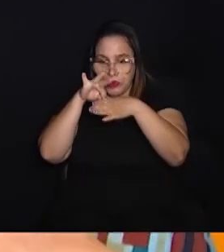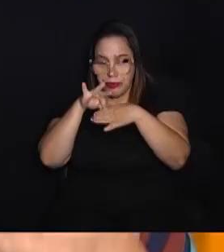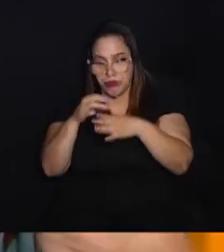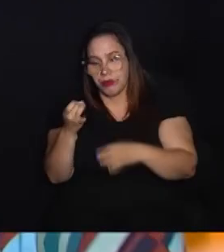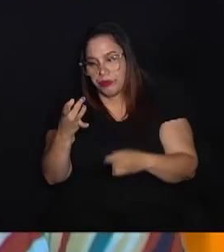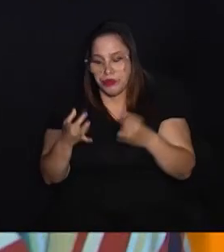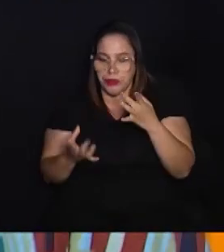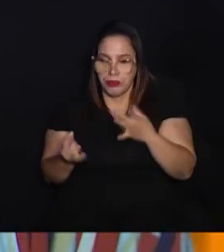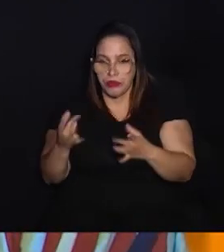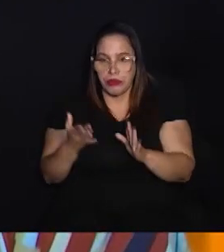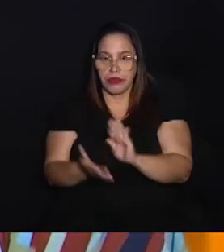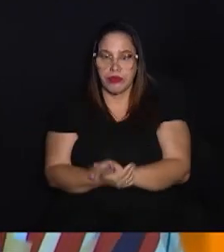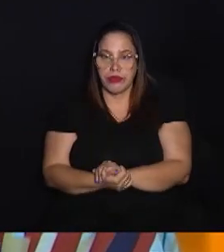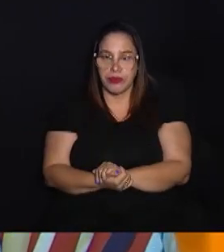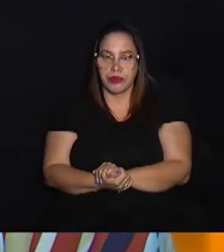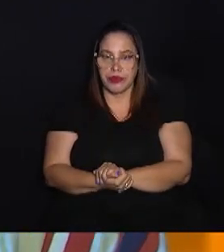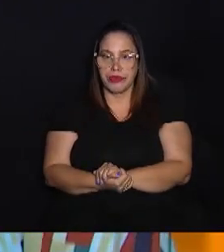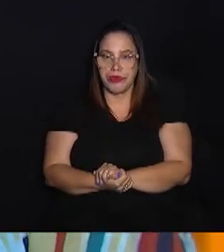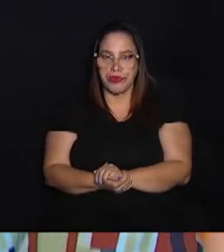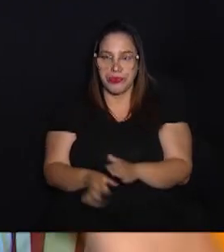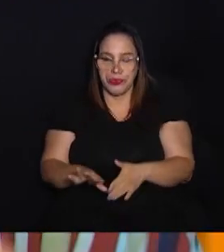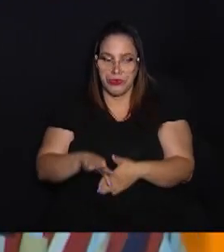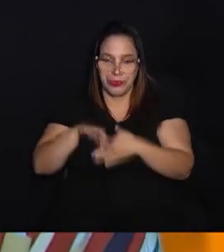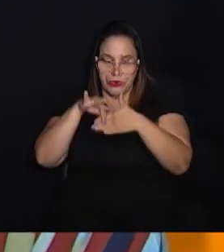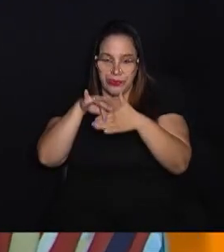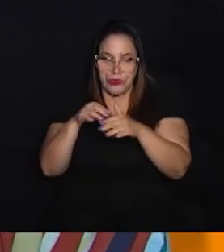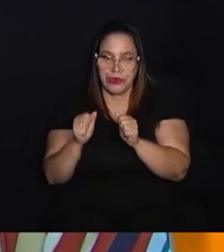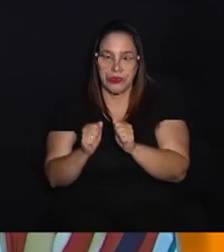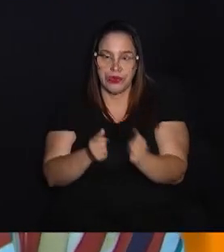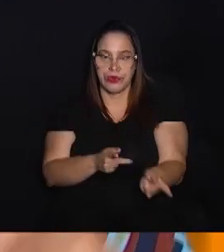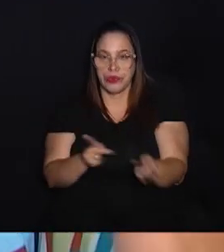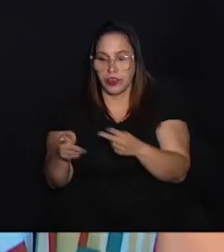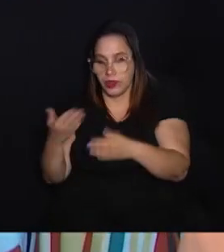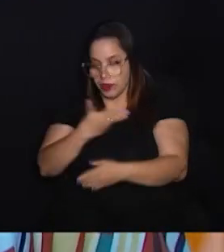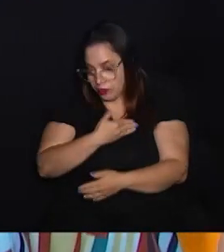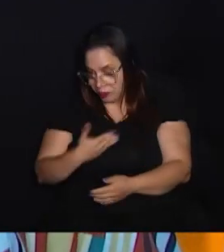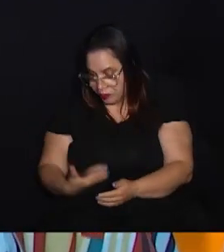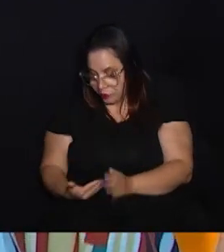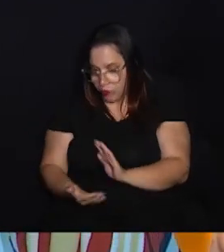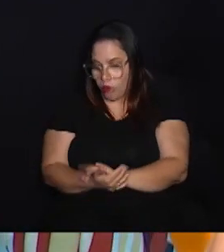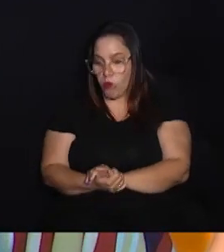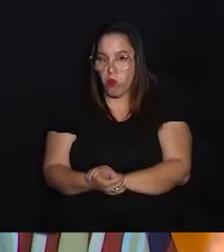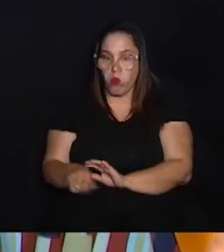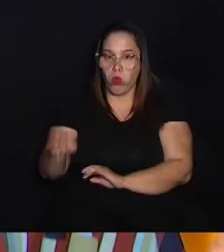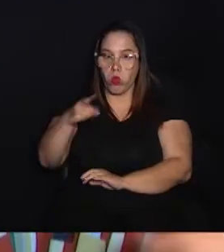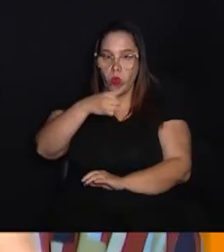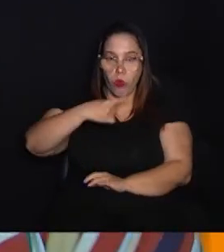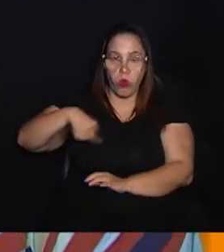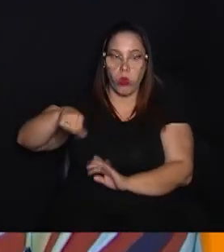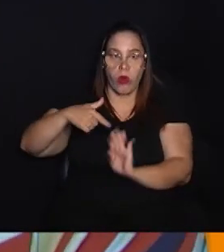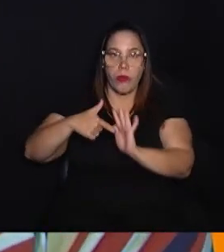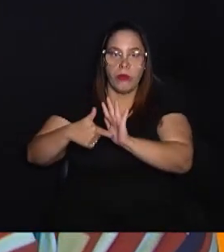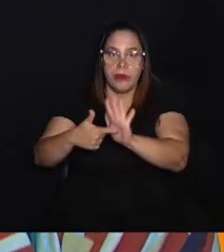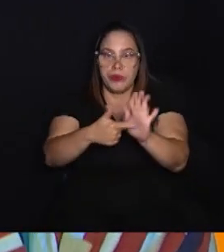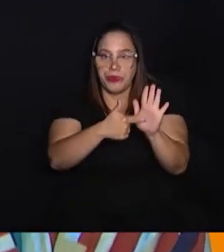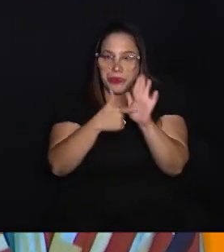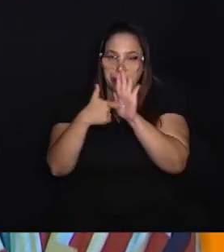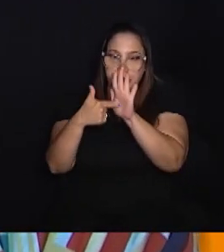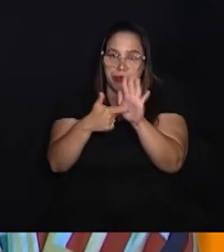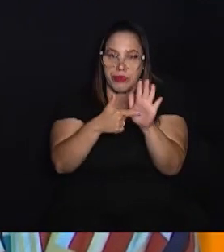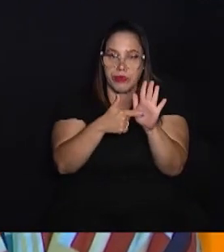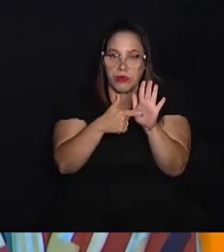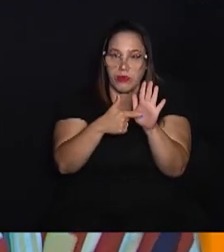momentos, a gente produziu exposições físicas para visitação pública, né? Essa exposição aqui, ela é de